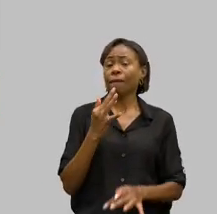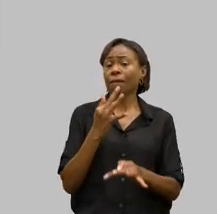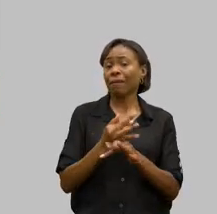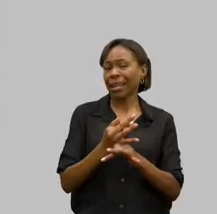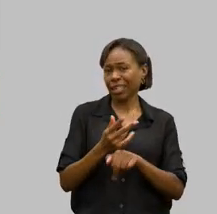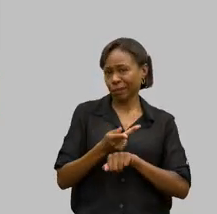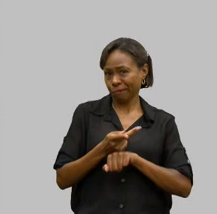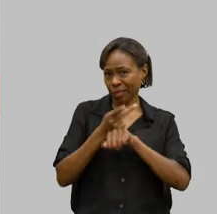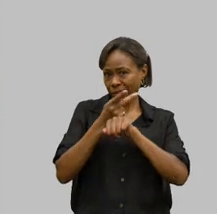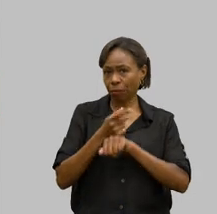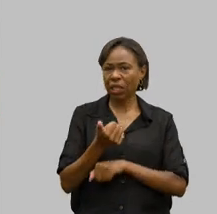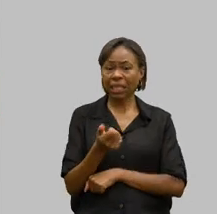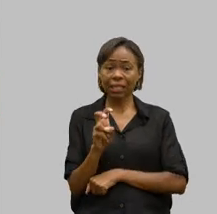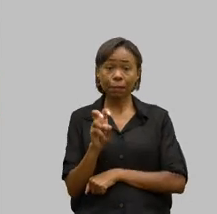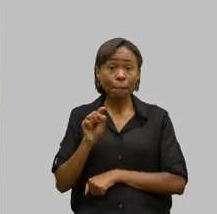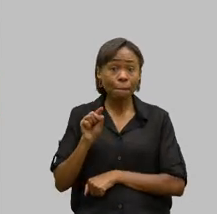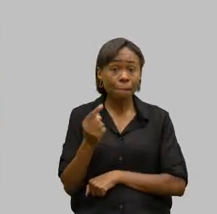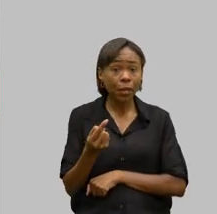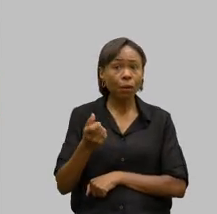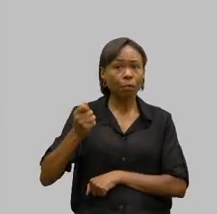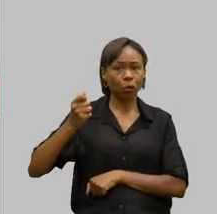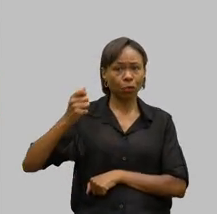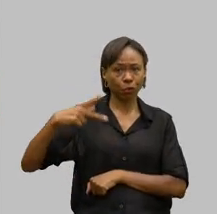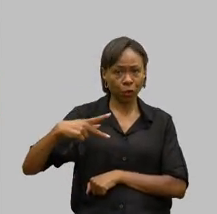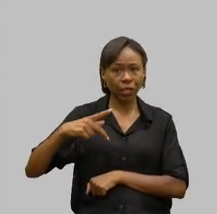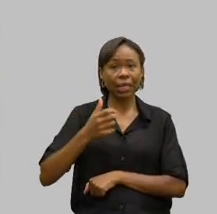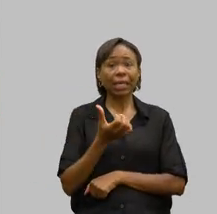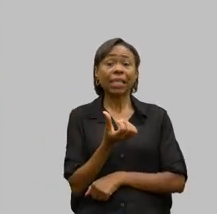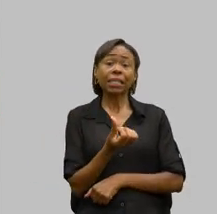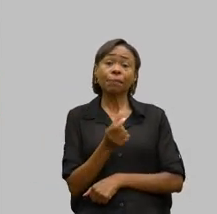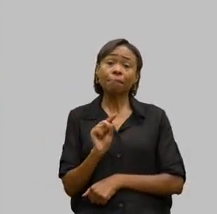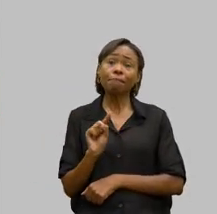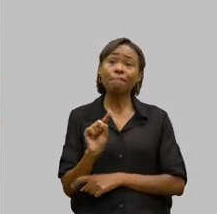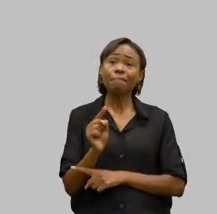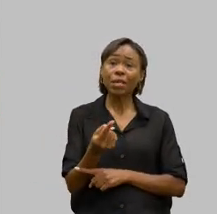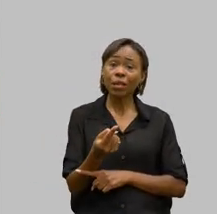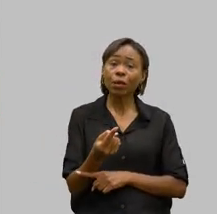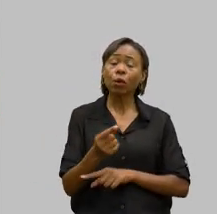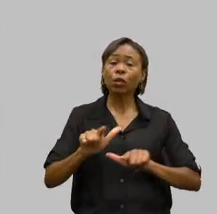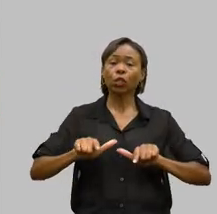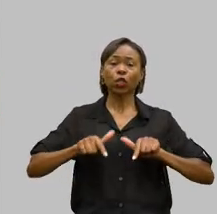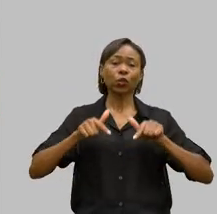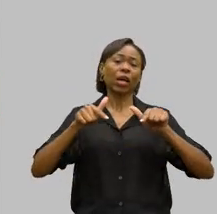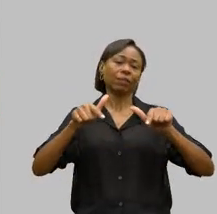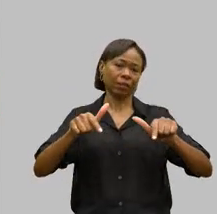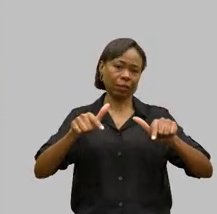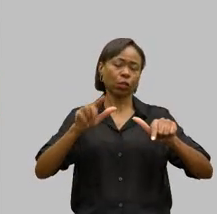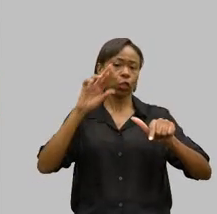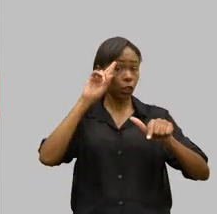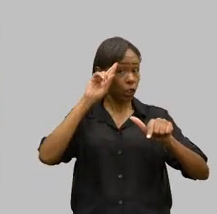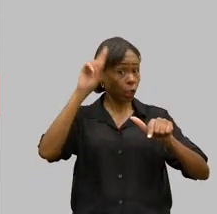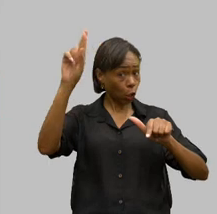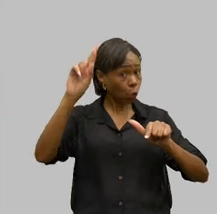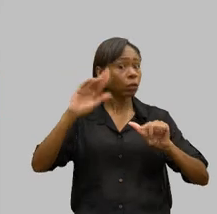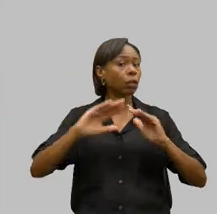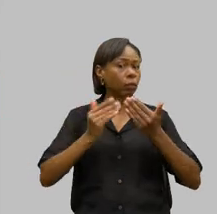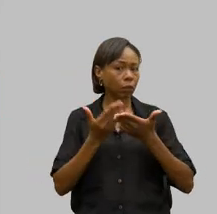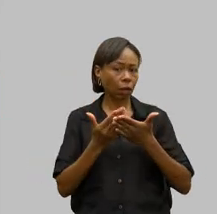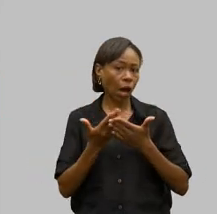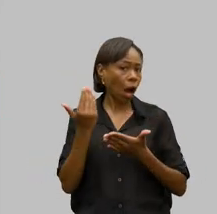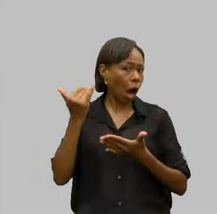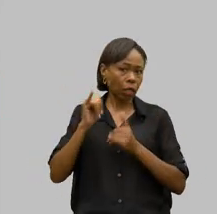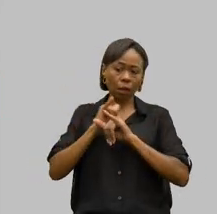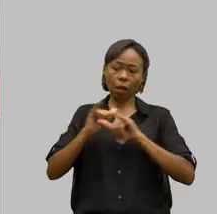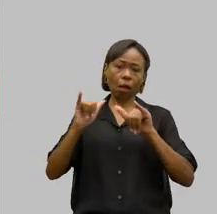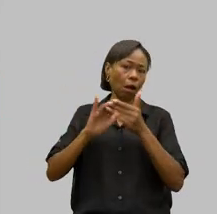15 mil aposentadorias e 6 mil concessões de certificação dos diretores de escola, algo que não era publicado,